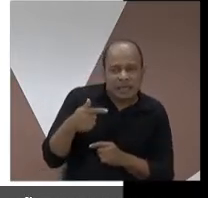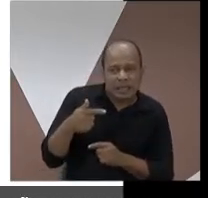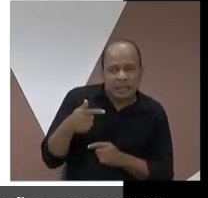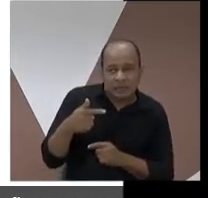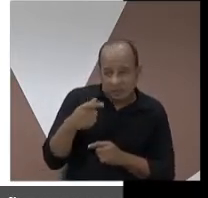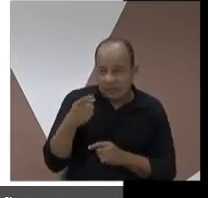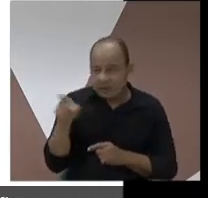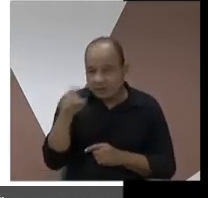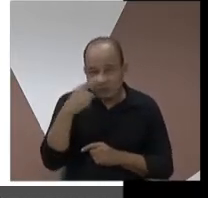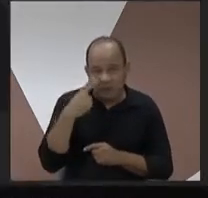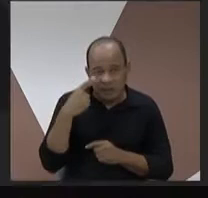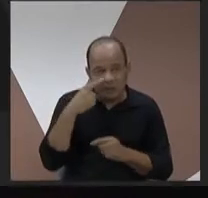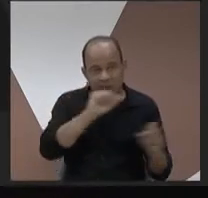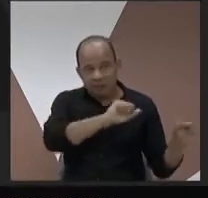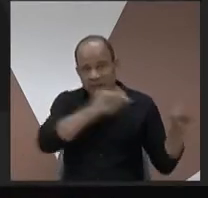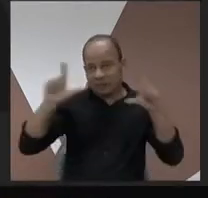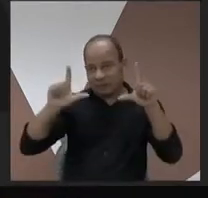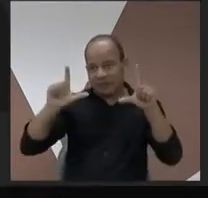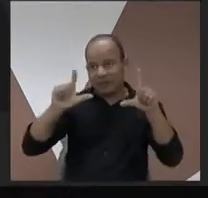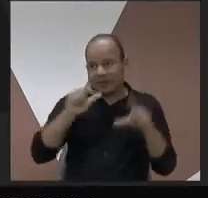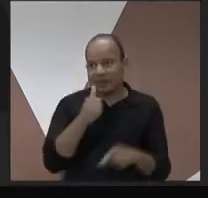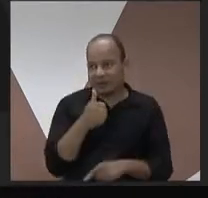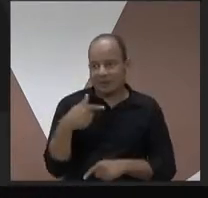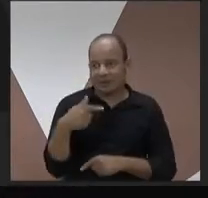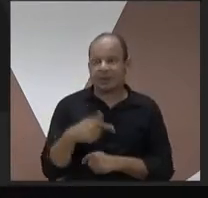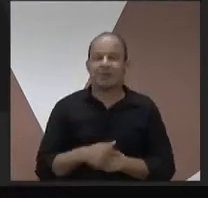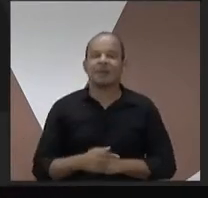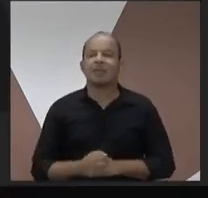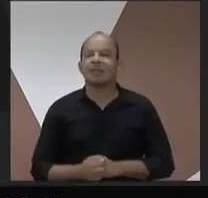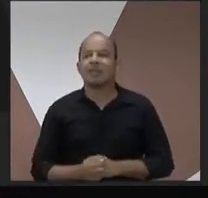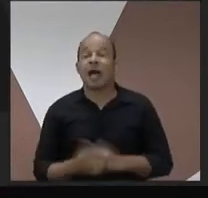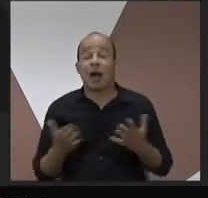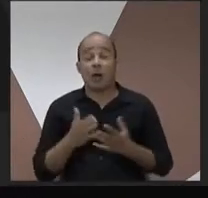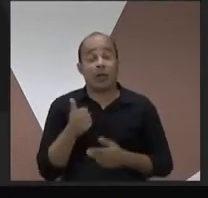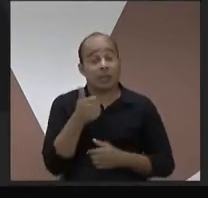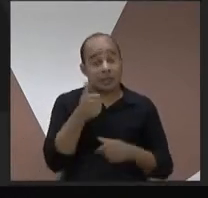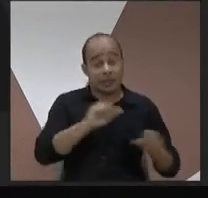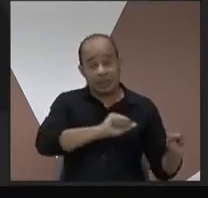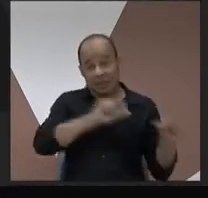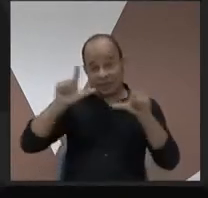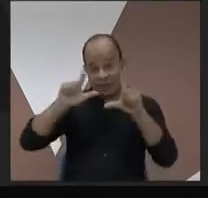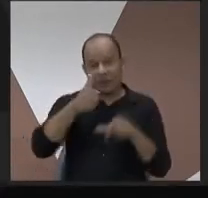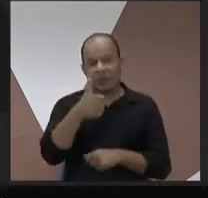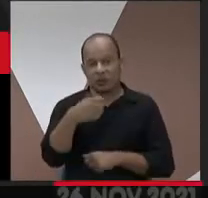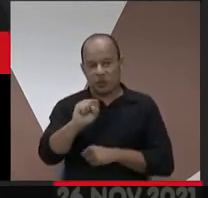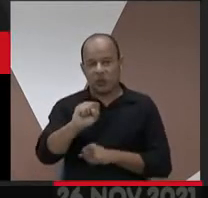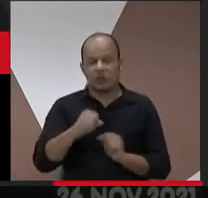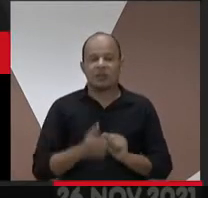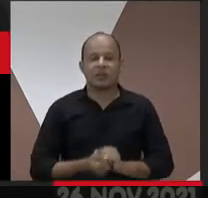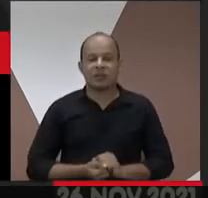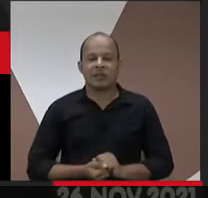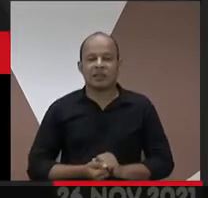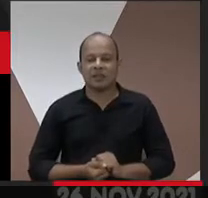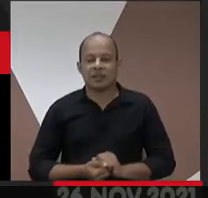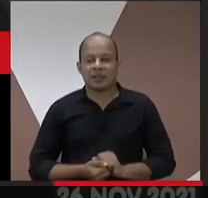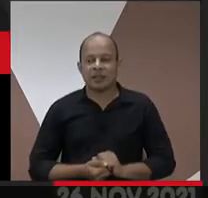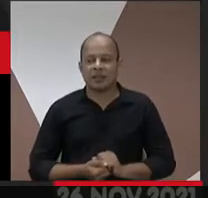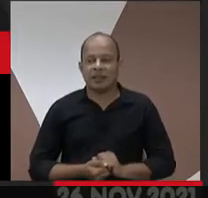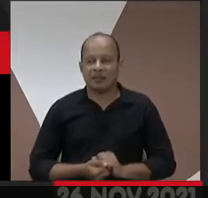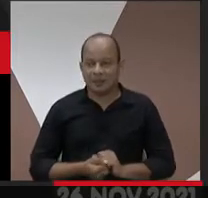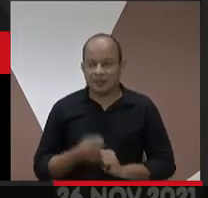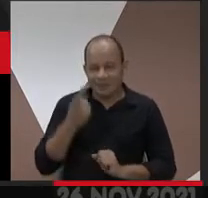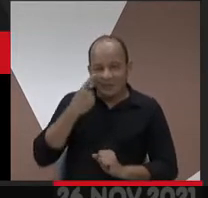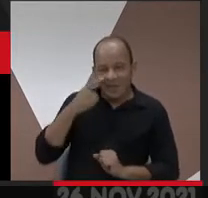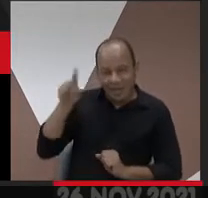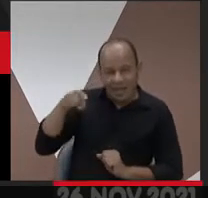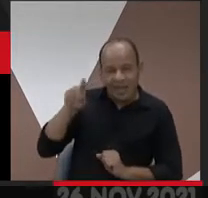acompanhando. Vamos para o slide 18. Então, essa era aqui, se os senhores puderem ver no slide 18, o traçado